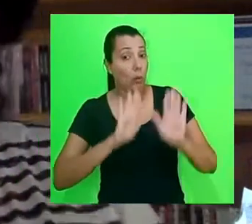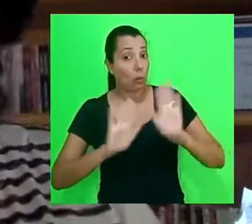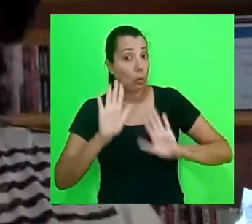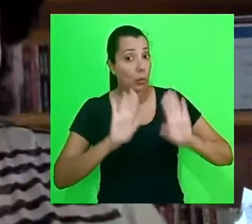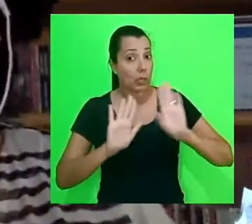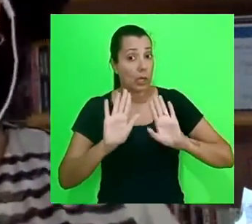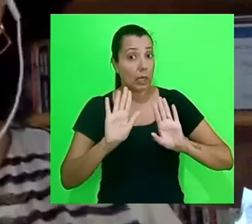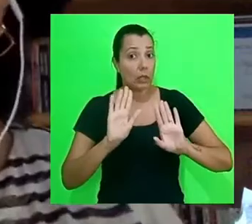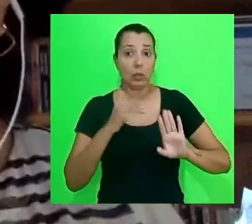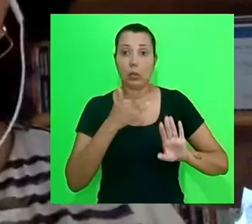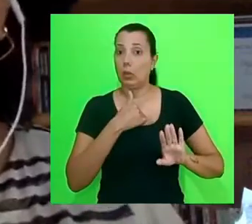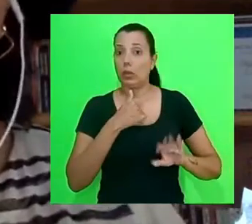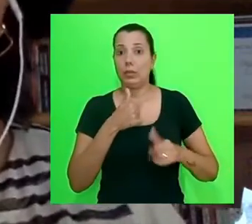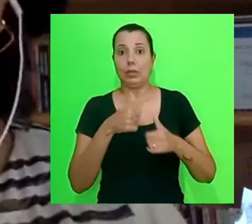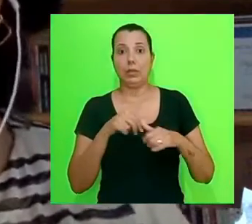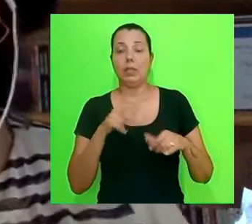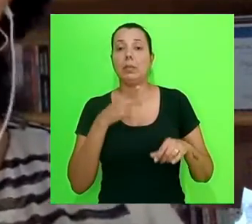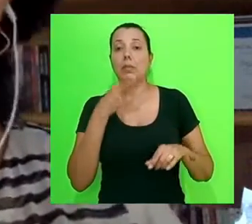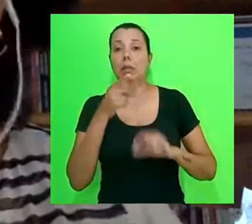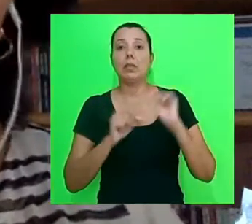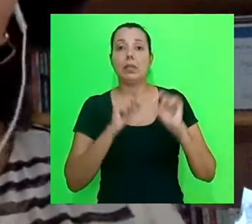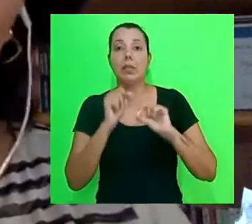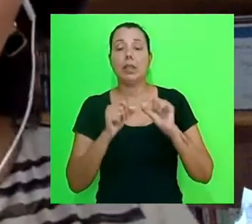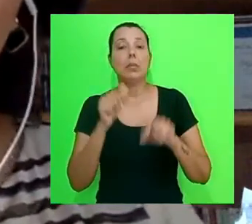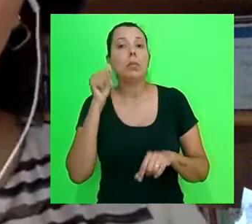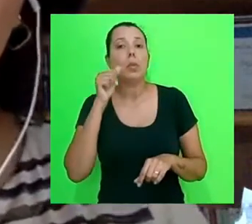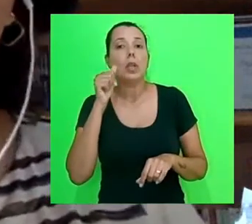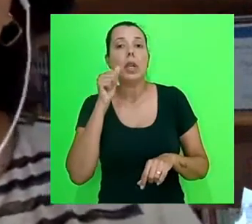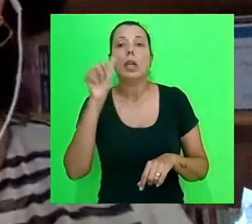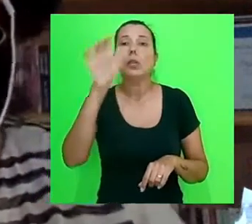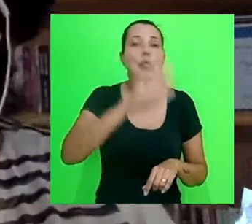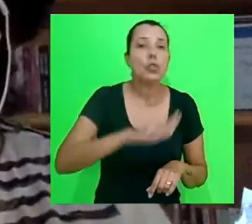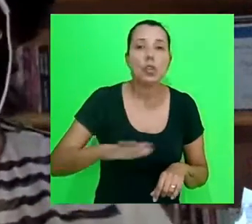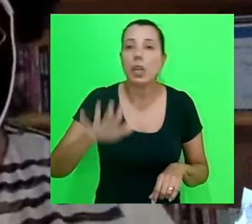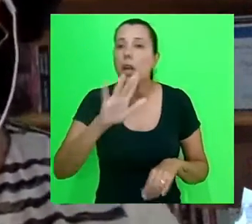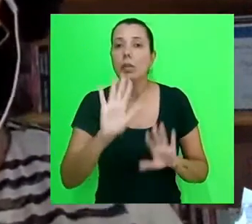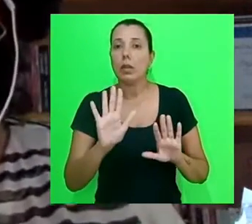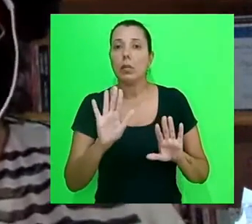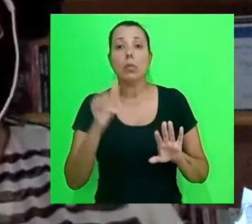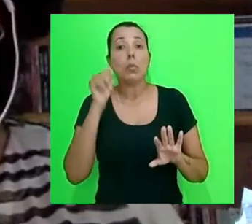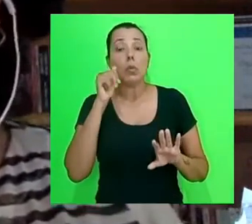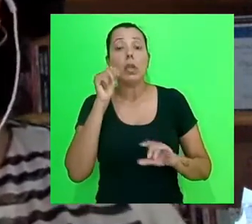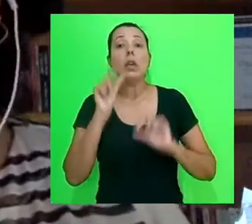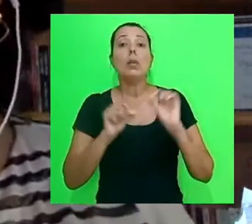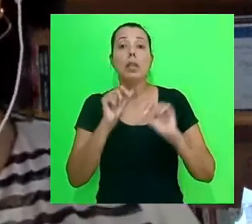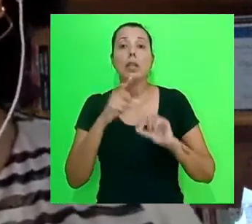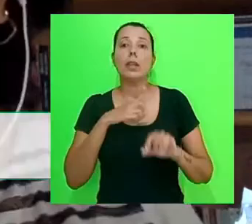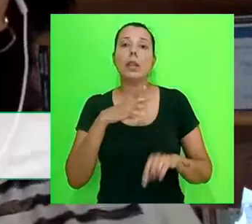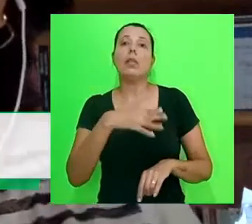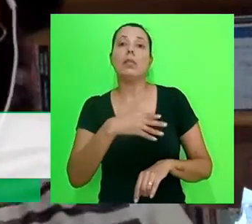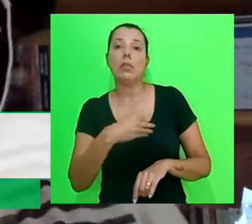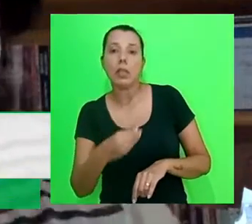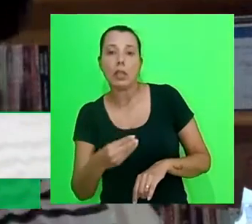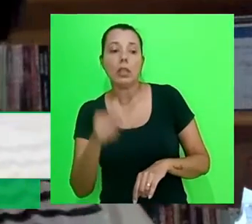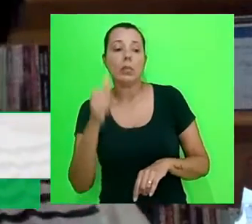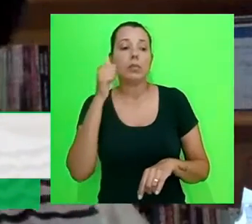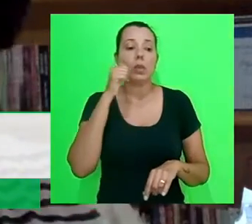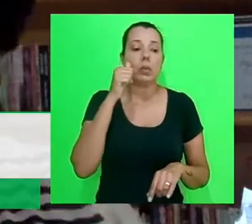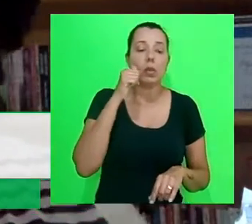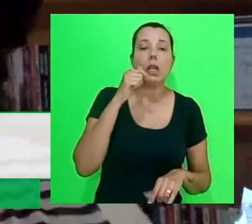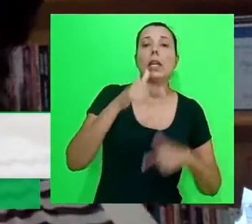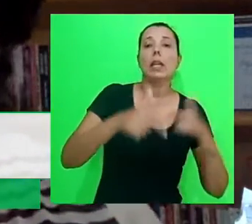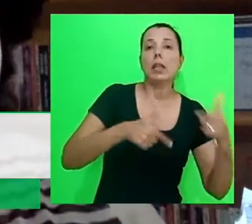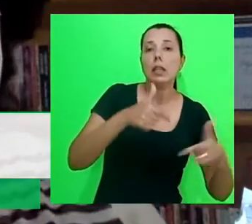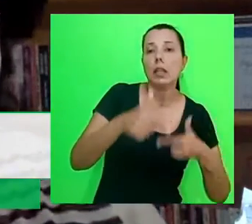possível, né, porque são várias famílias convivendo, várias pessoas convivendo, às vezes, num ambiente extremamente escasso, tá